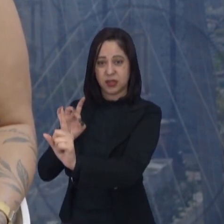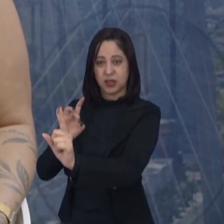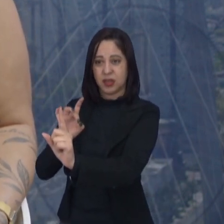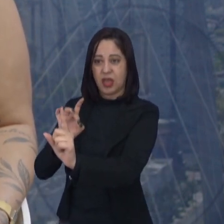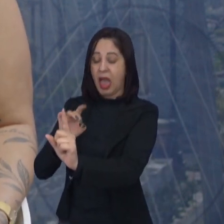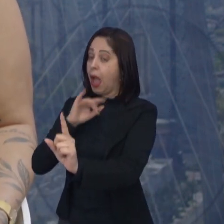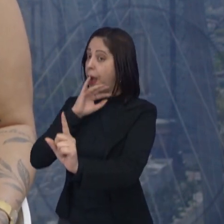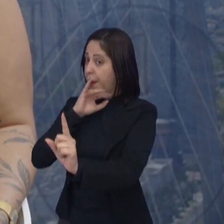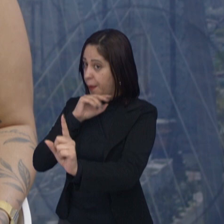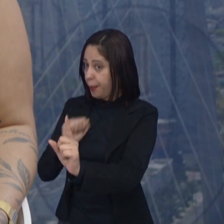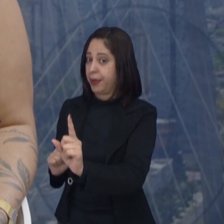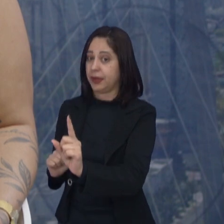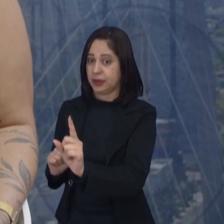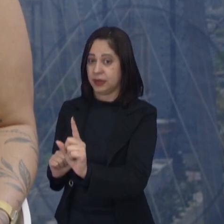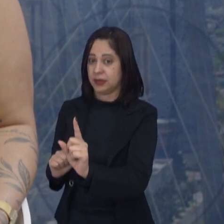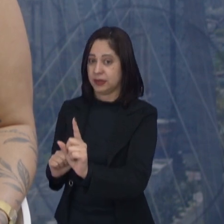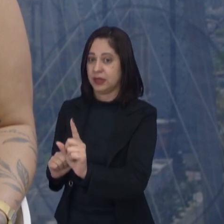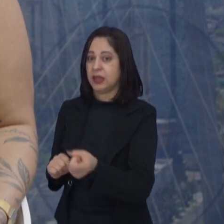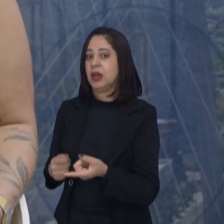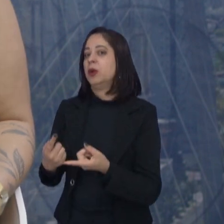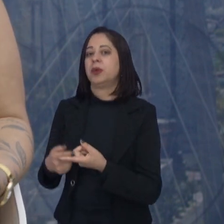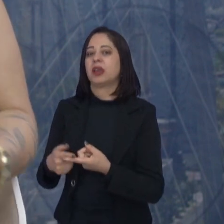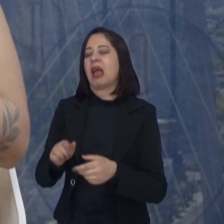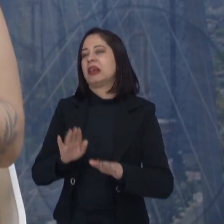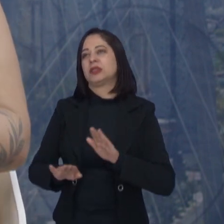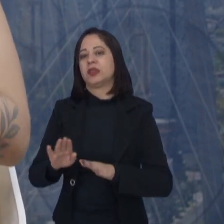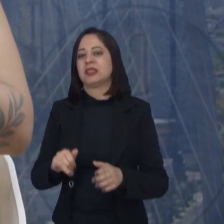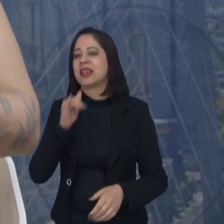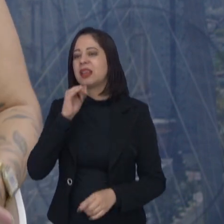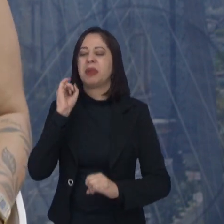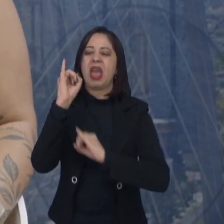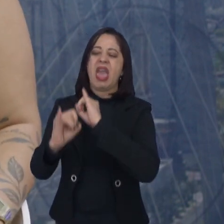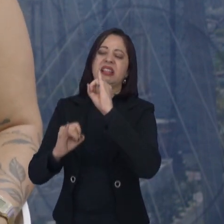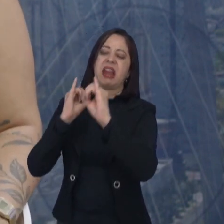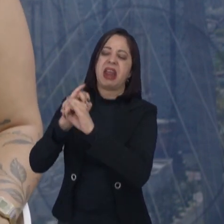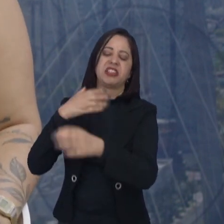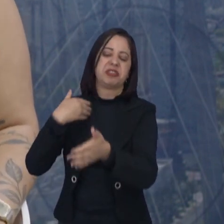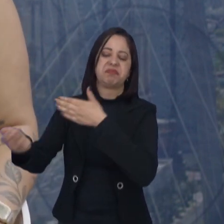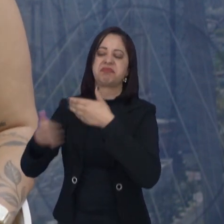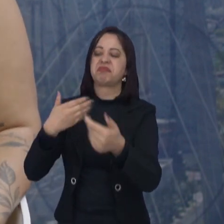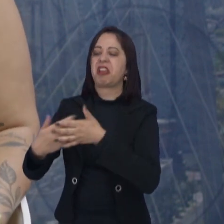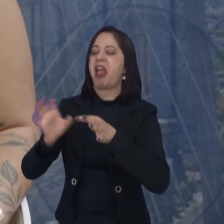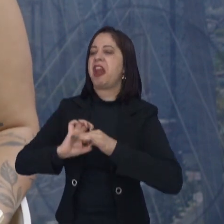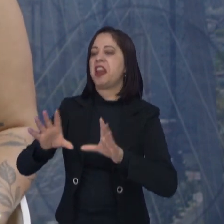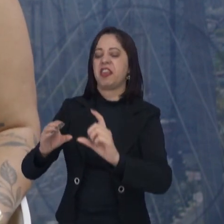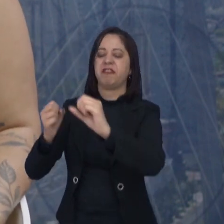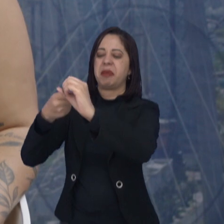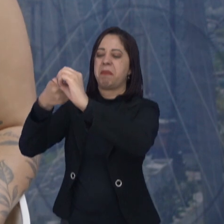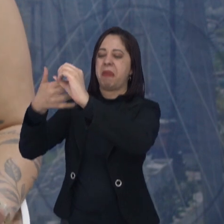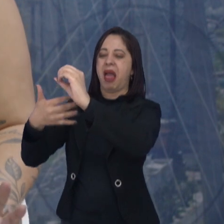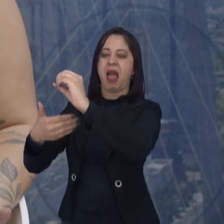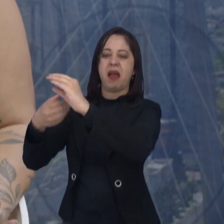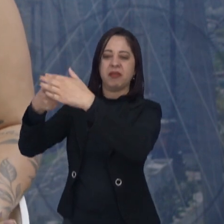nada positivo, né? Eu acho até esse impacto, às vezes a gente fala, internet é rede de ninguém, eu vou lá, falo de quem eu quiser, como eu quiser, e